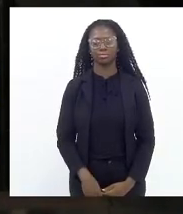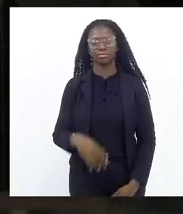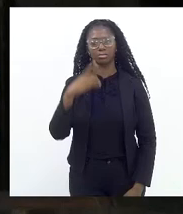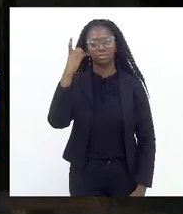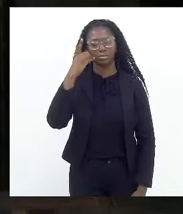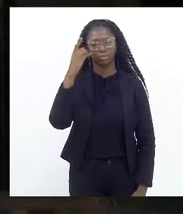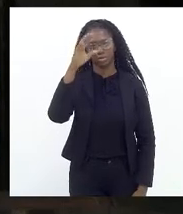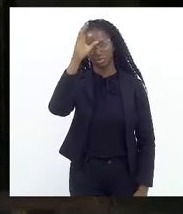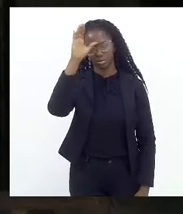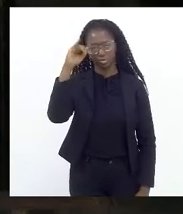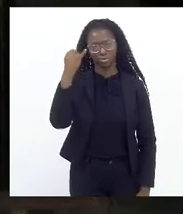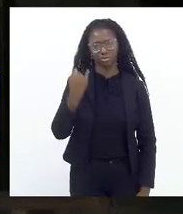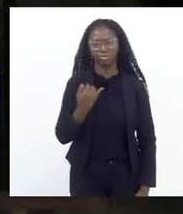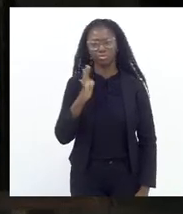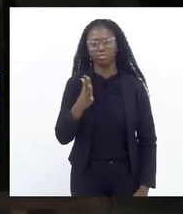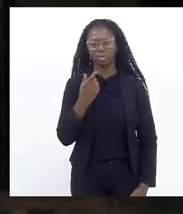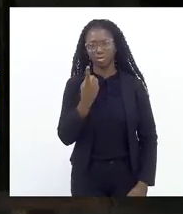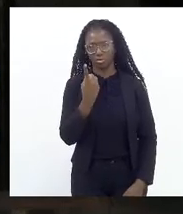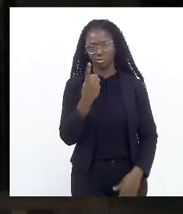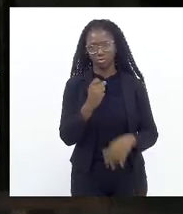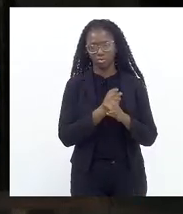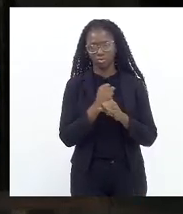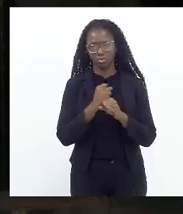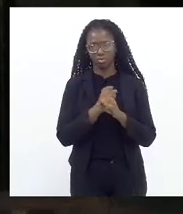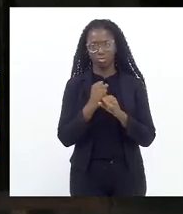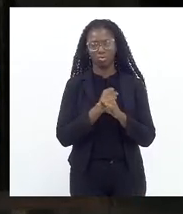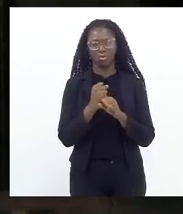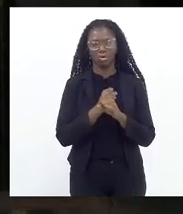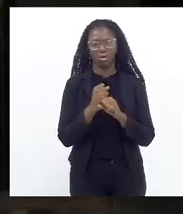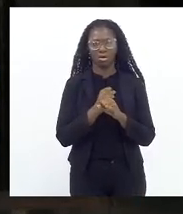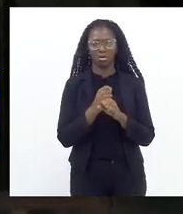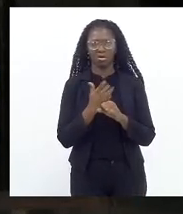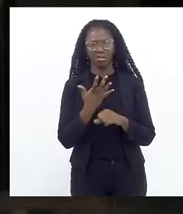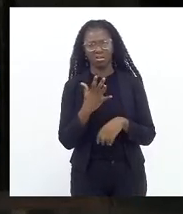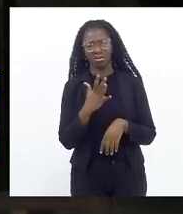faz um ano e